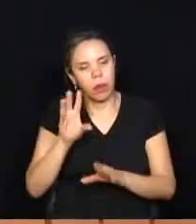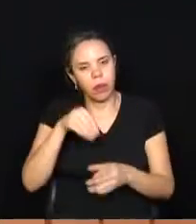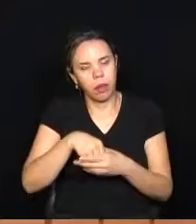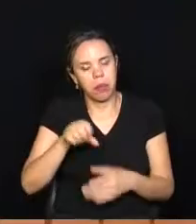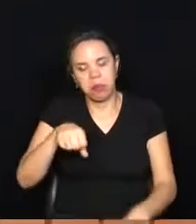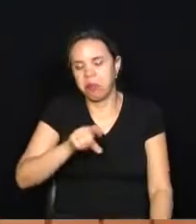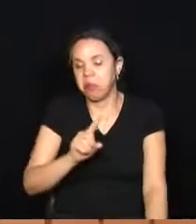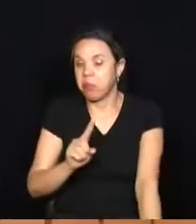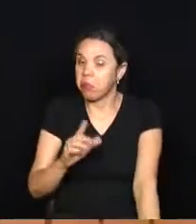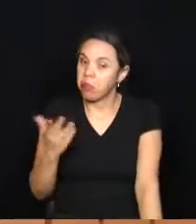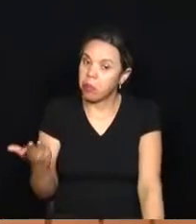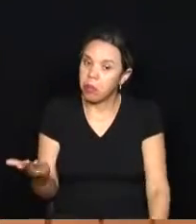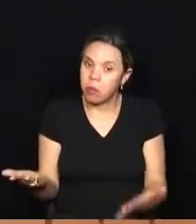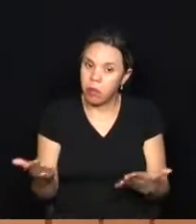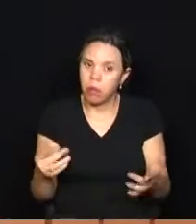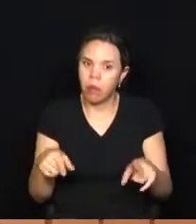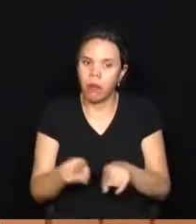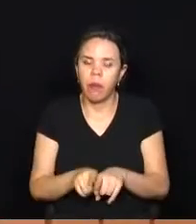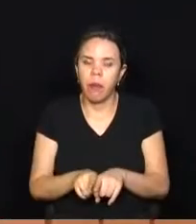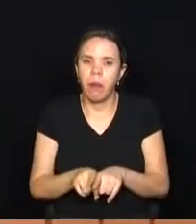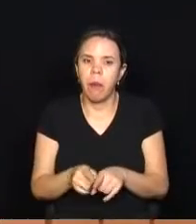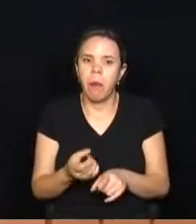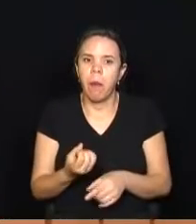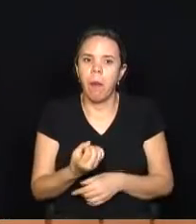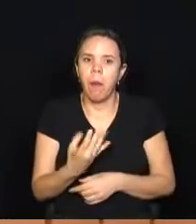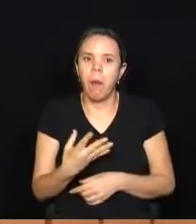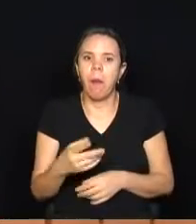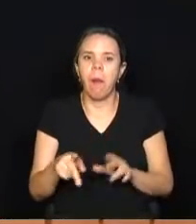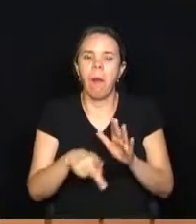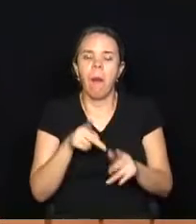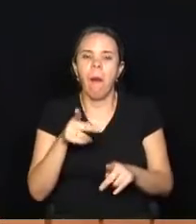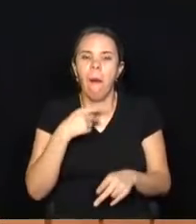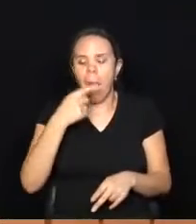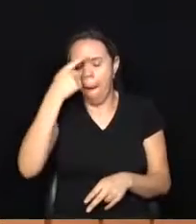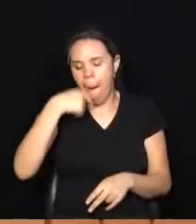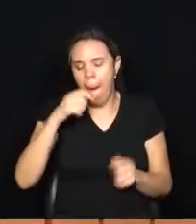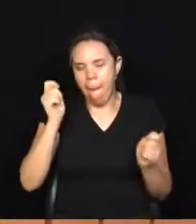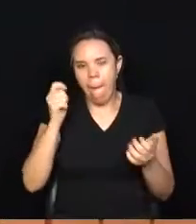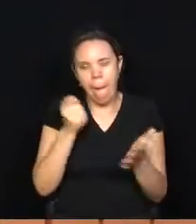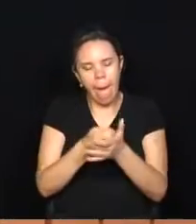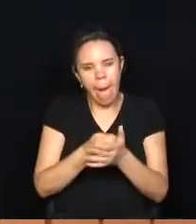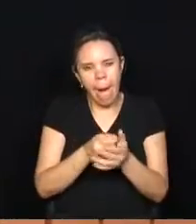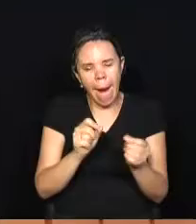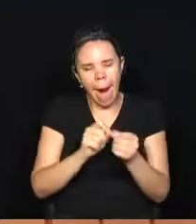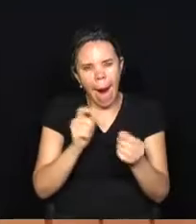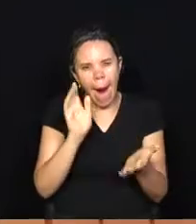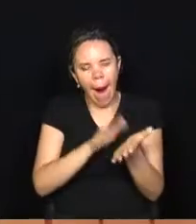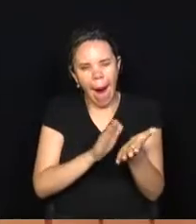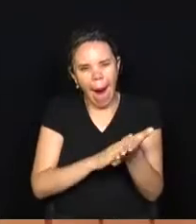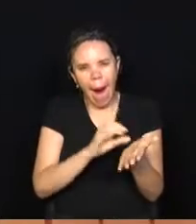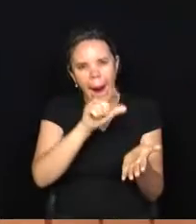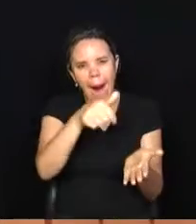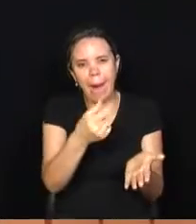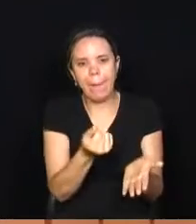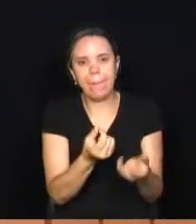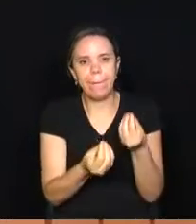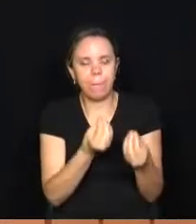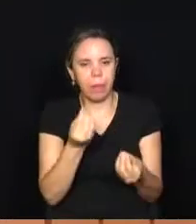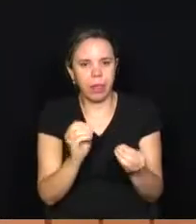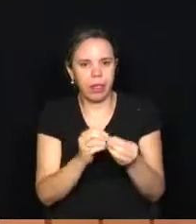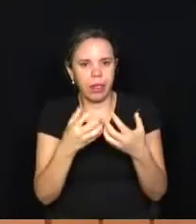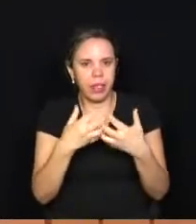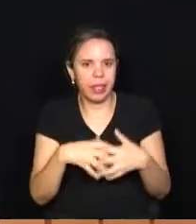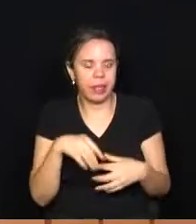não, verem também o bolso dela, e o bolso e o que vai ser cobrado, como vai estar